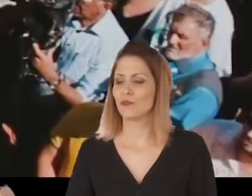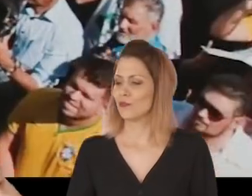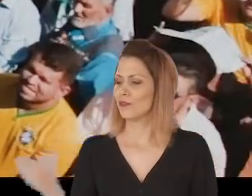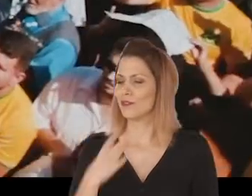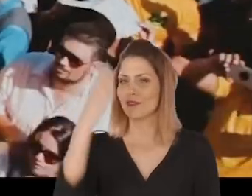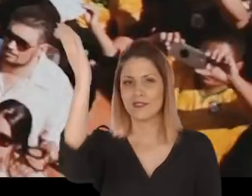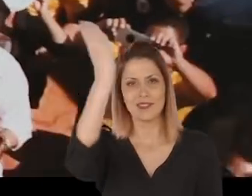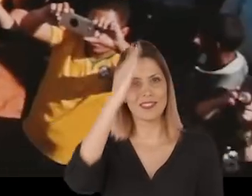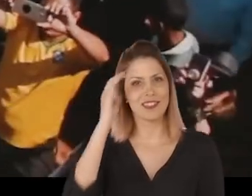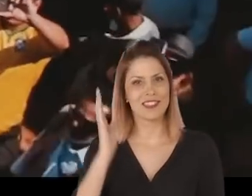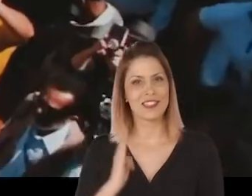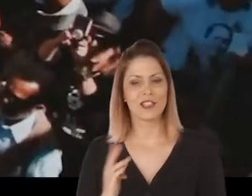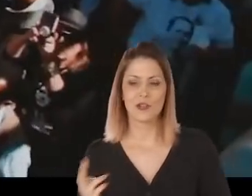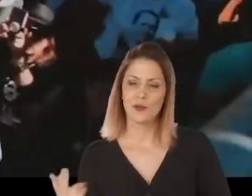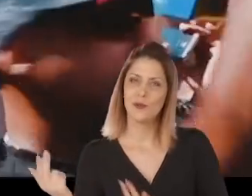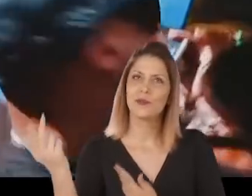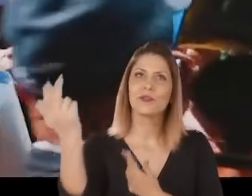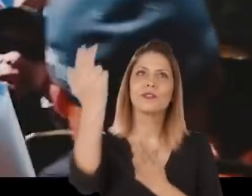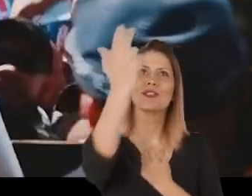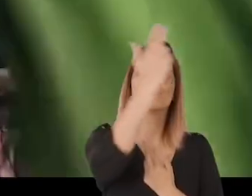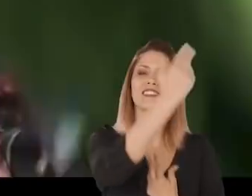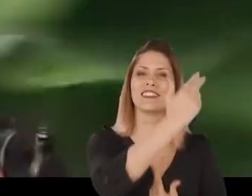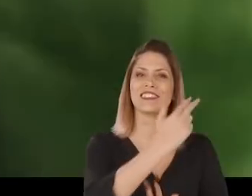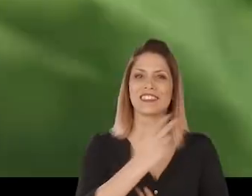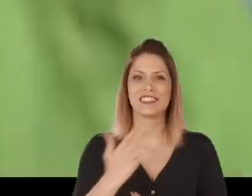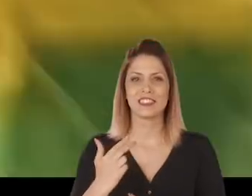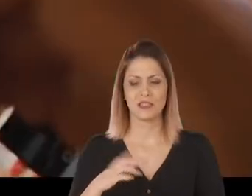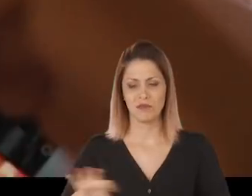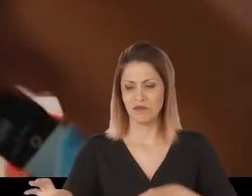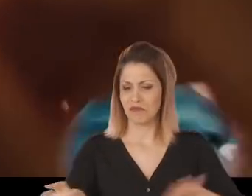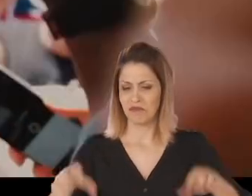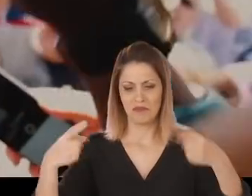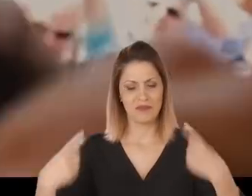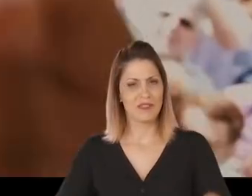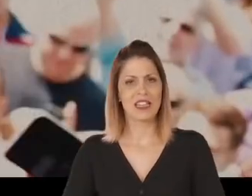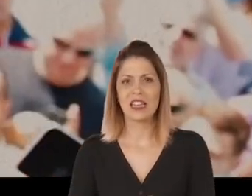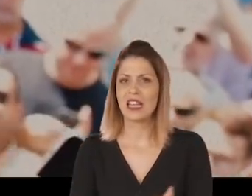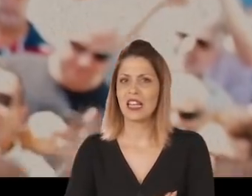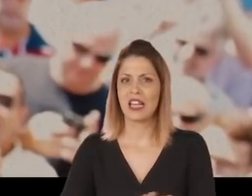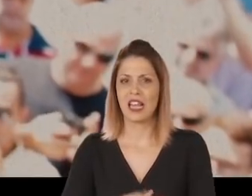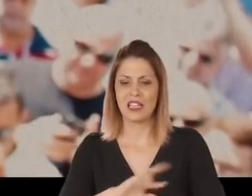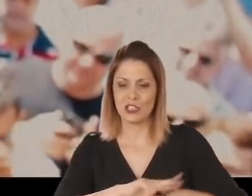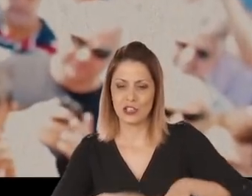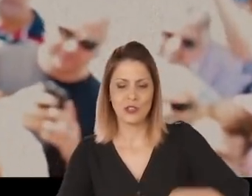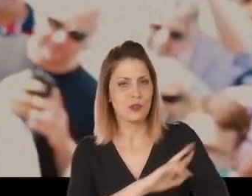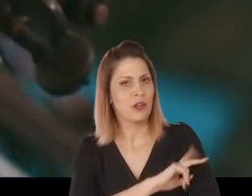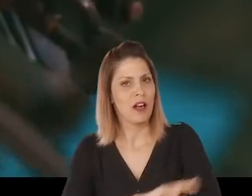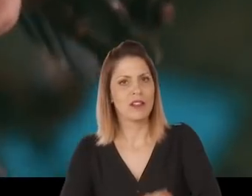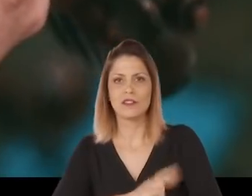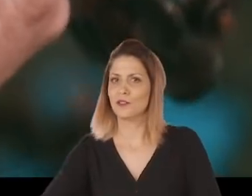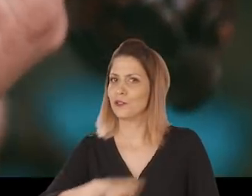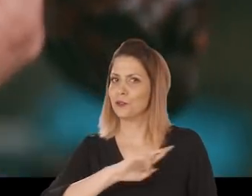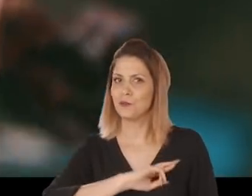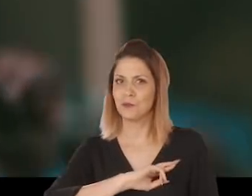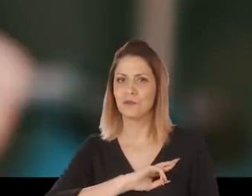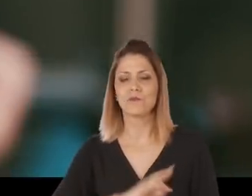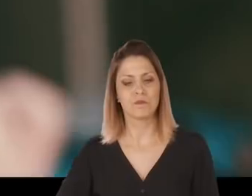Um novo Brasil, onde todos são iguais, sem divisões de gênero, raça, religião.